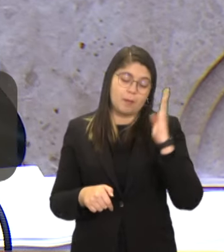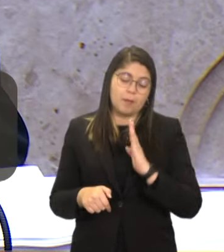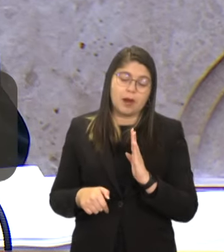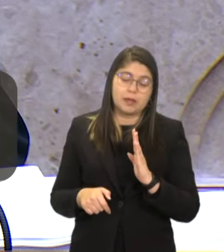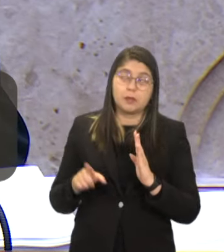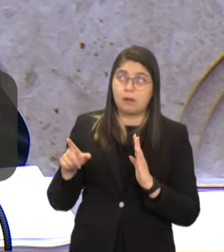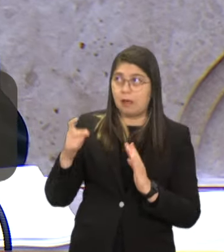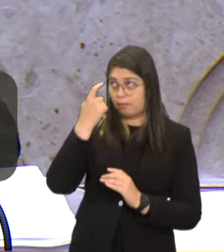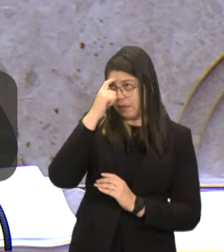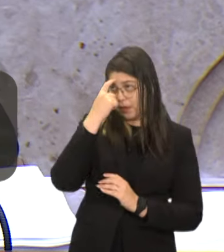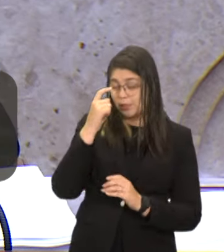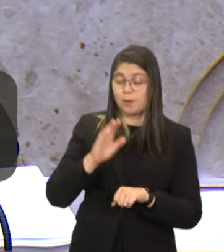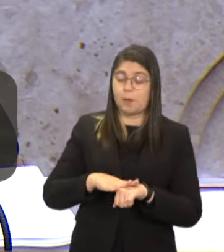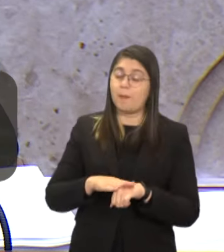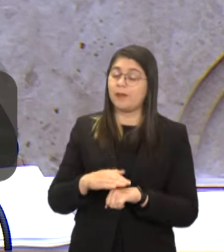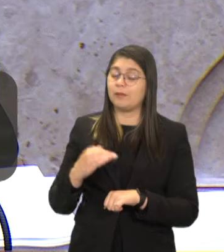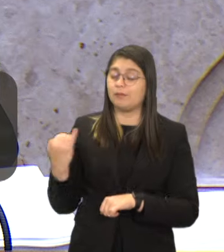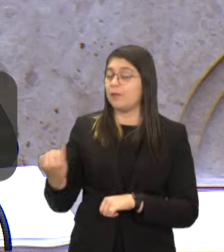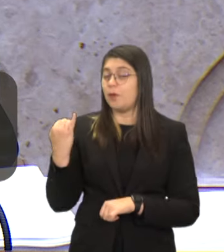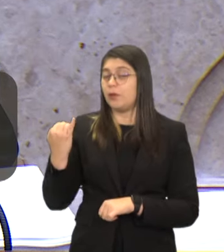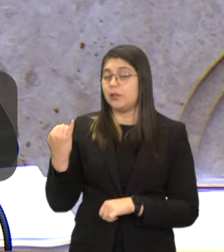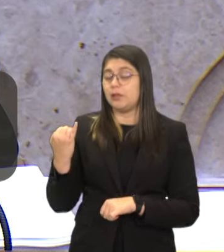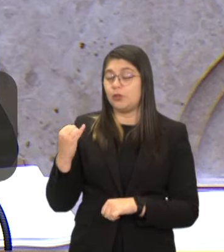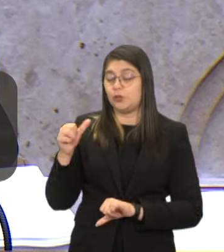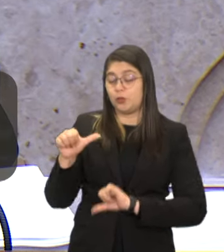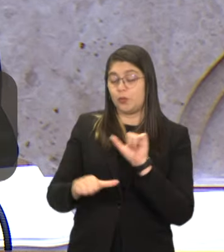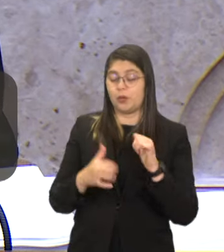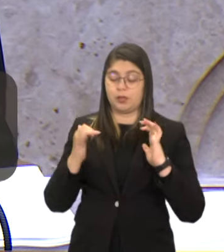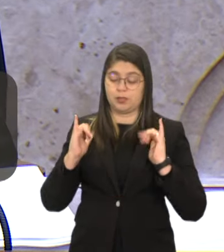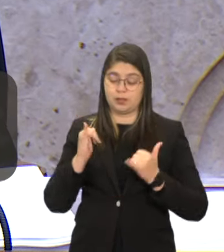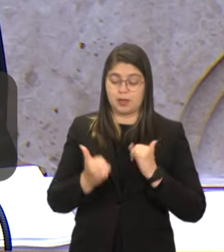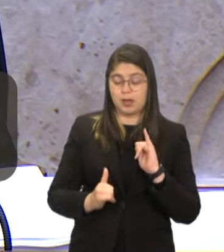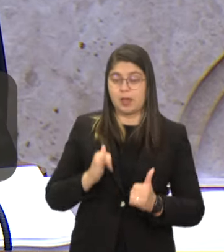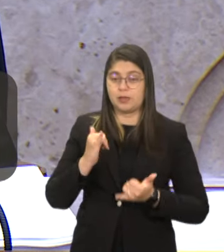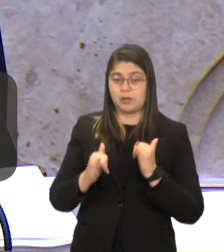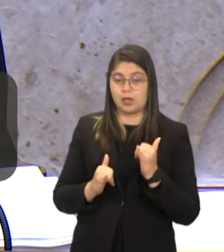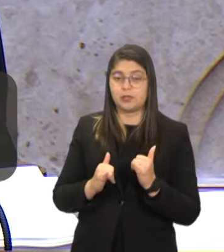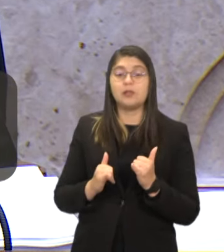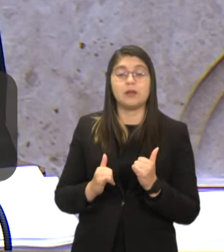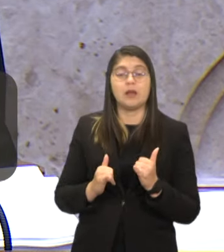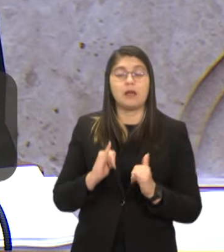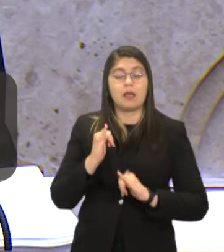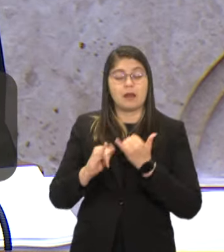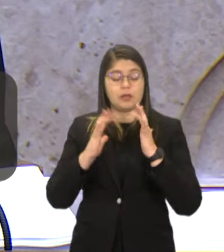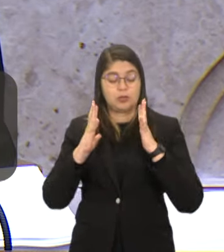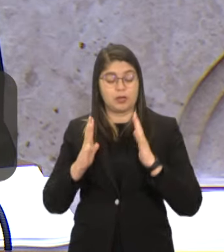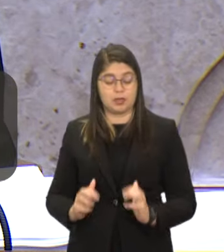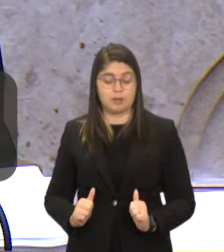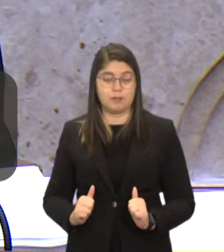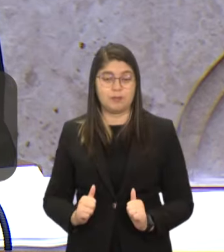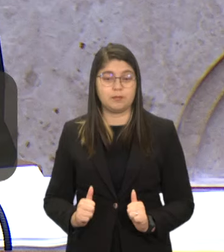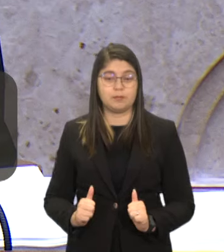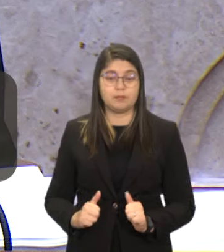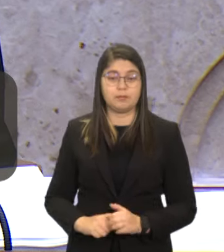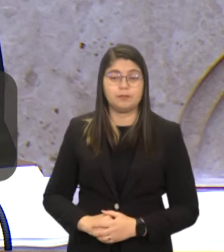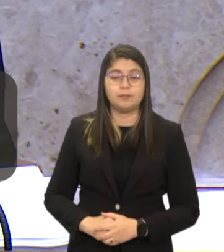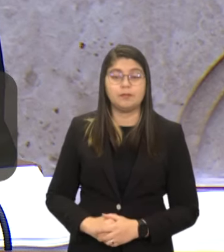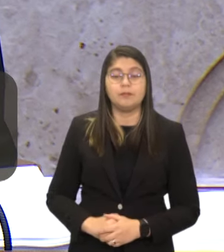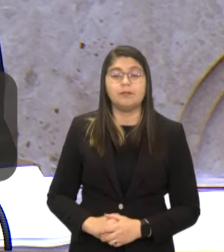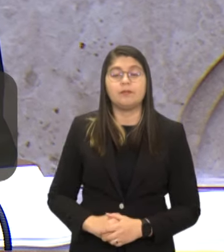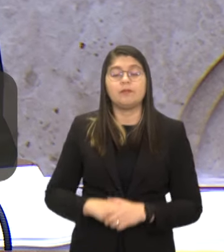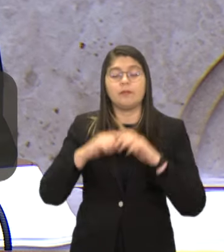um momento importante de transição energética para energias renováveis e totalmente